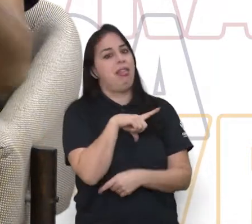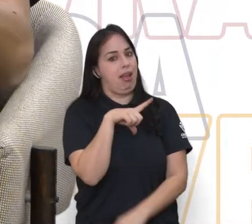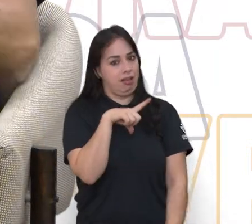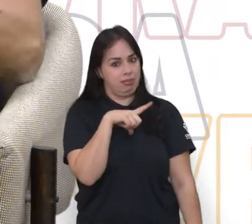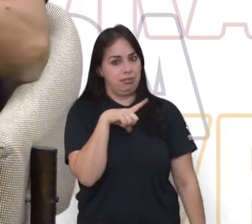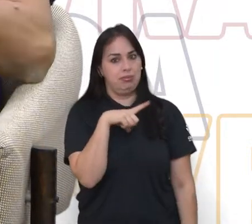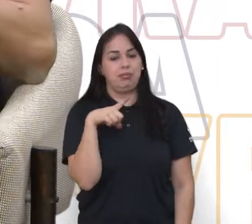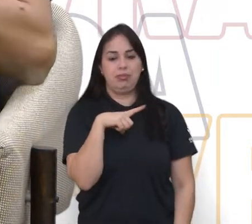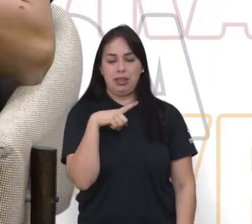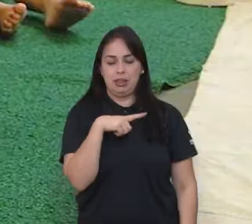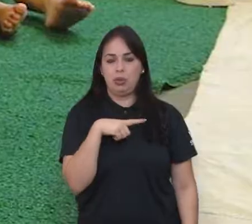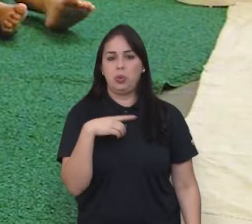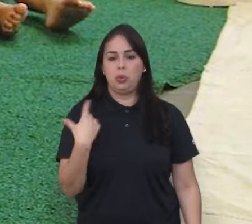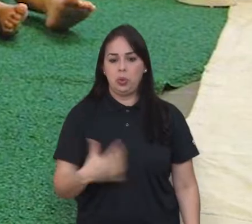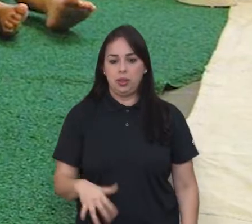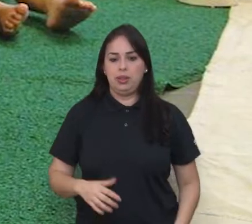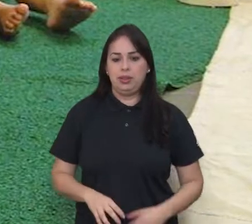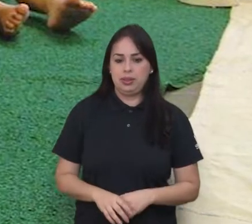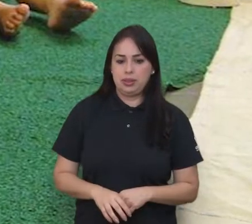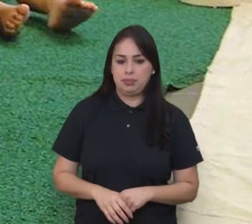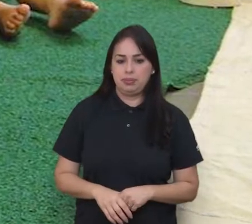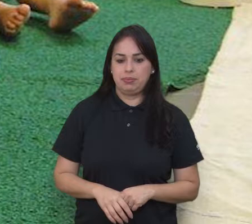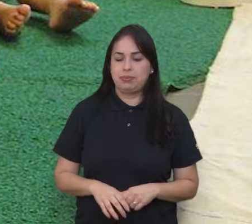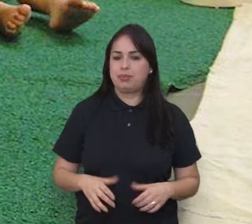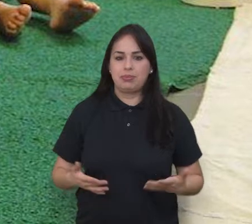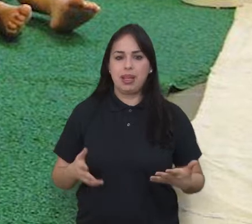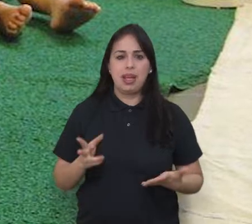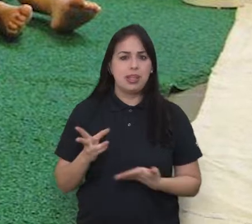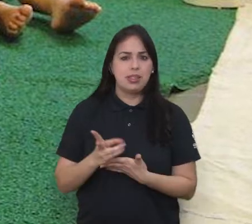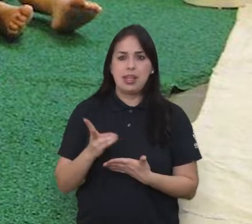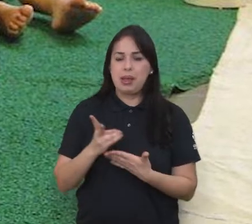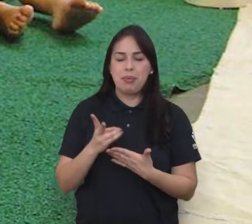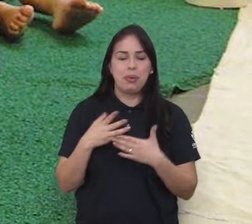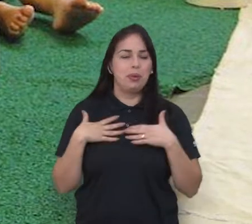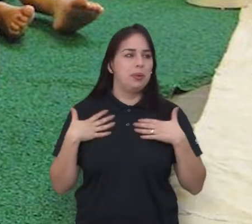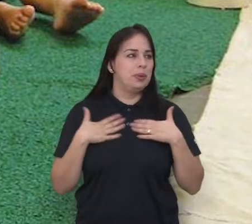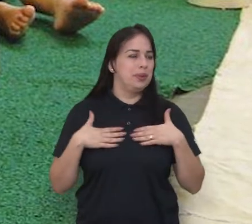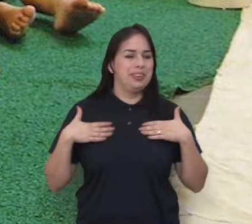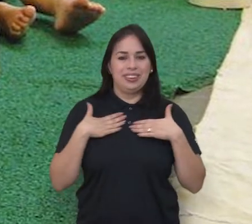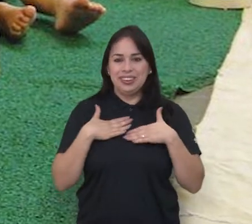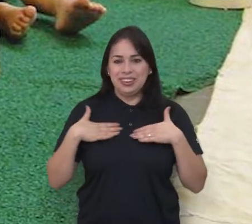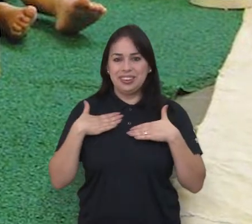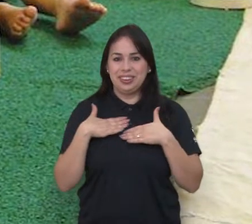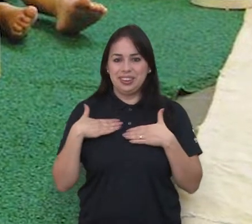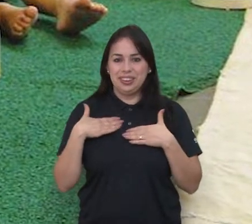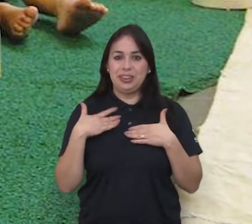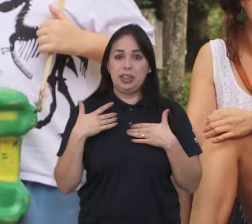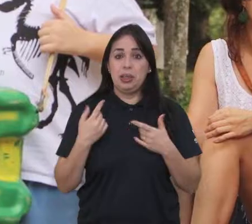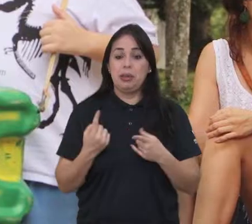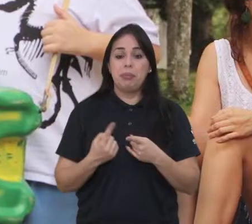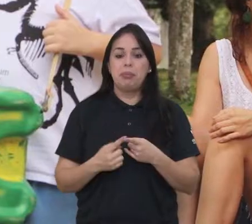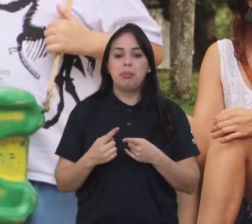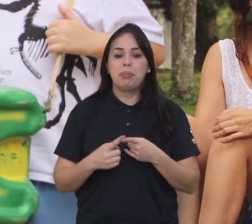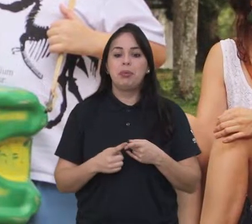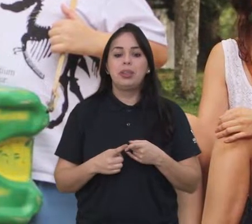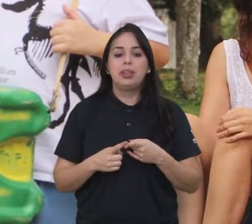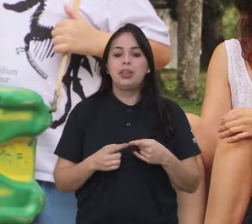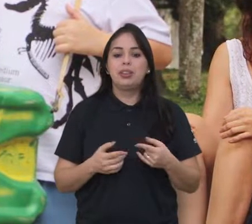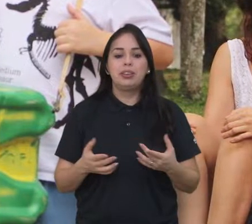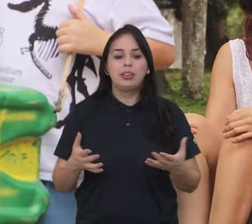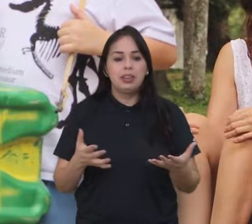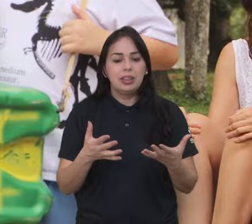em quantidade, eu posso colher. É sempre muito empolgante, por causa dessa pureza